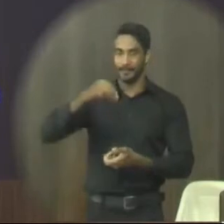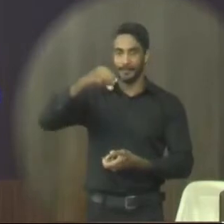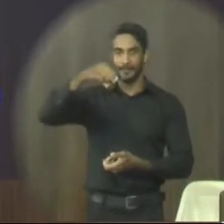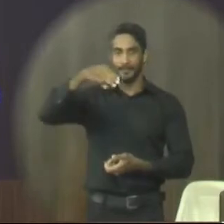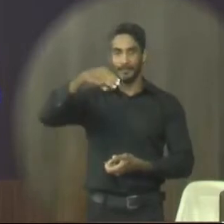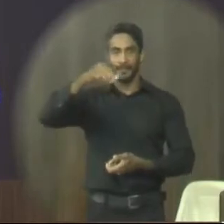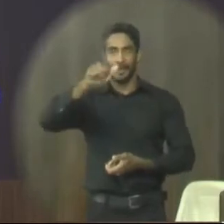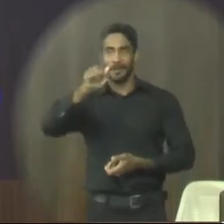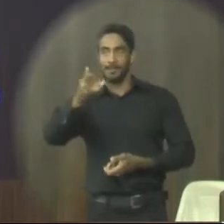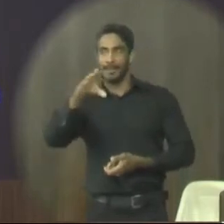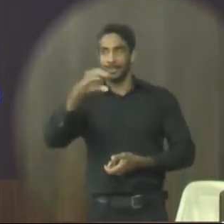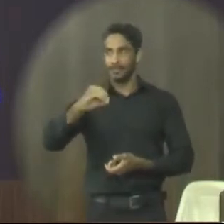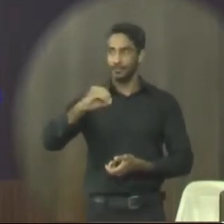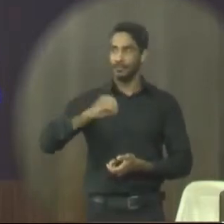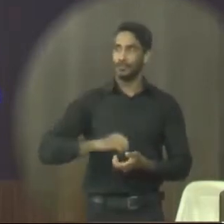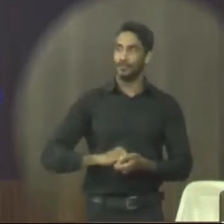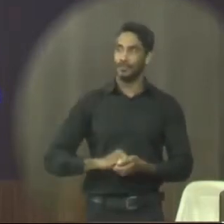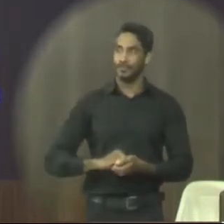Massadeu,